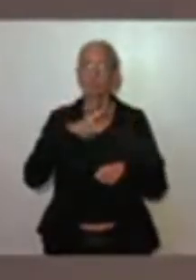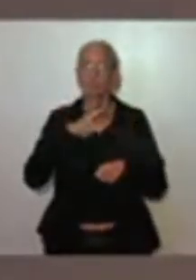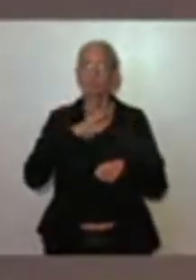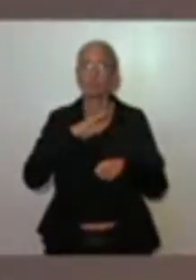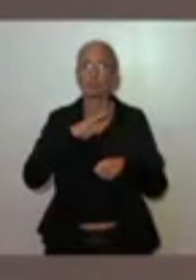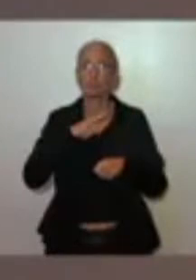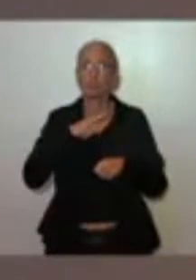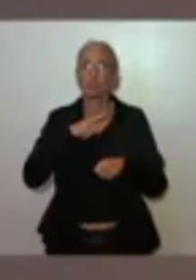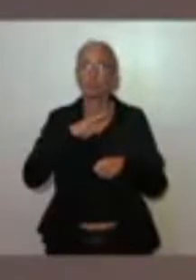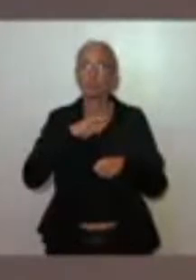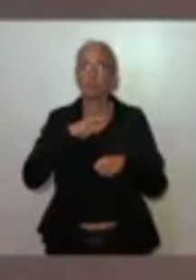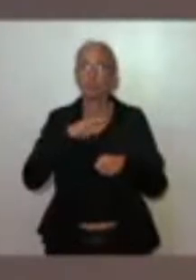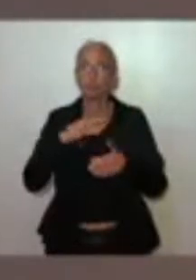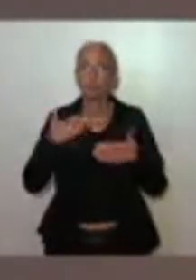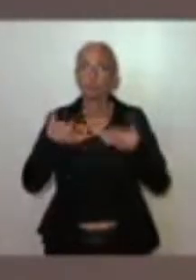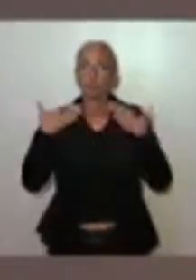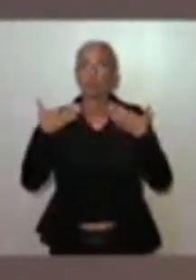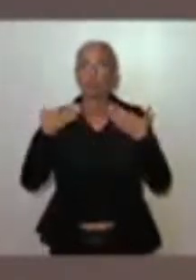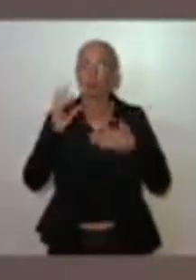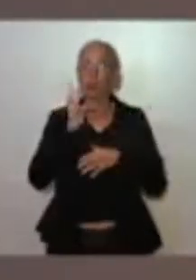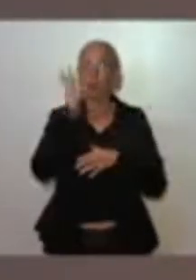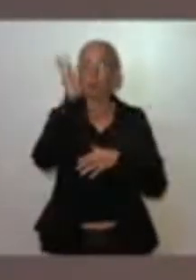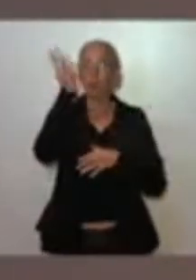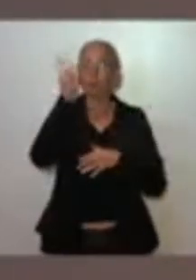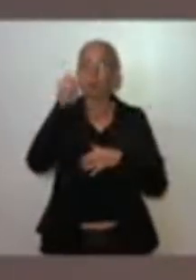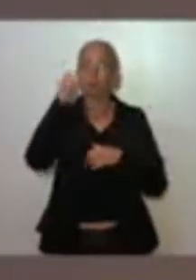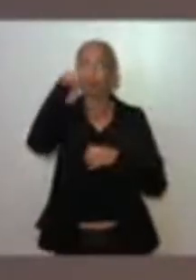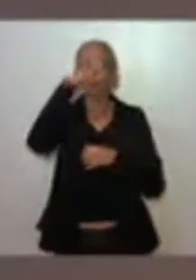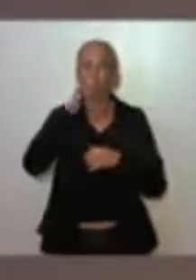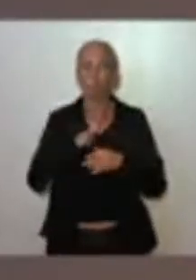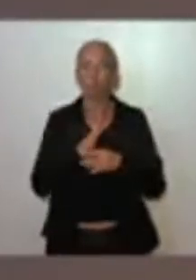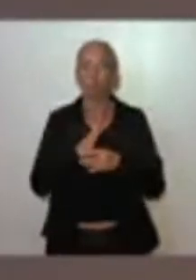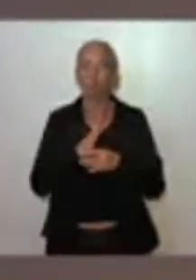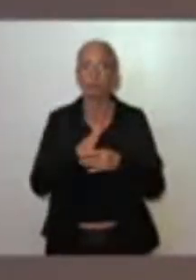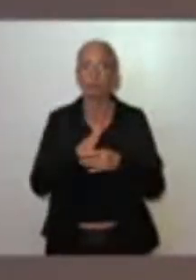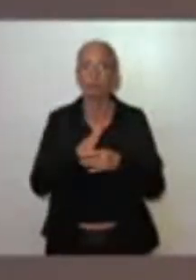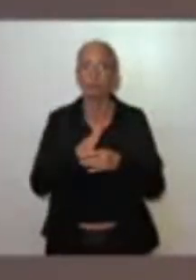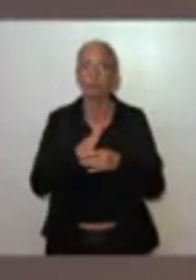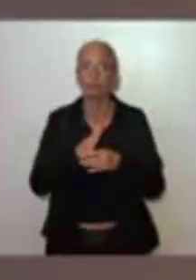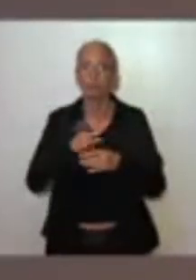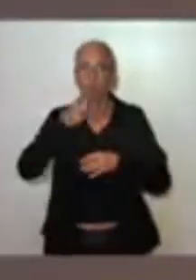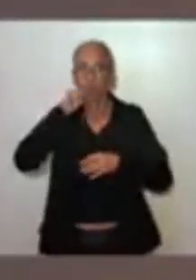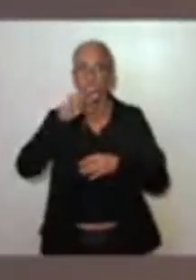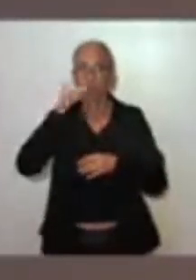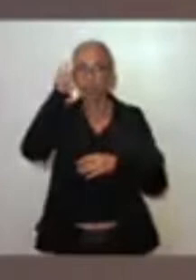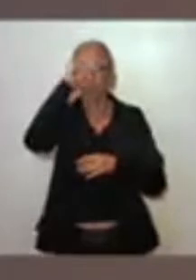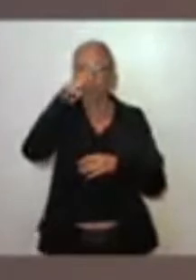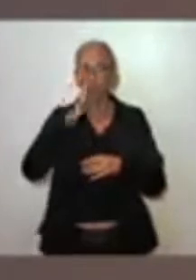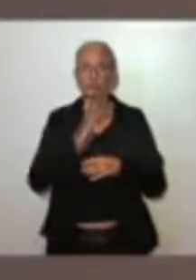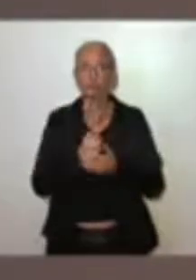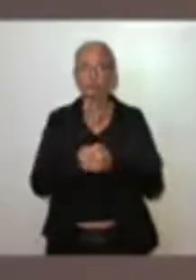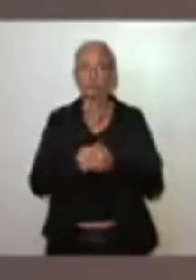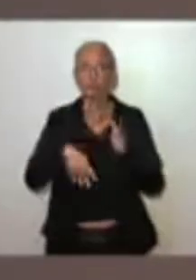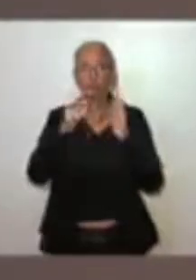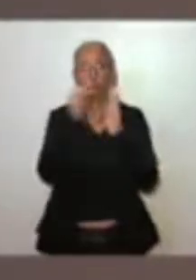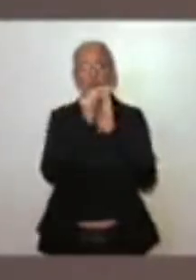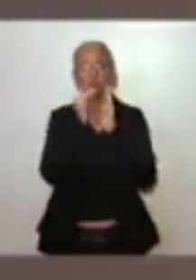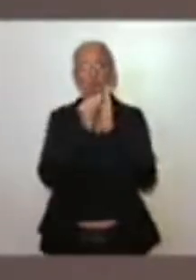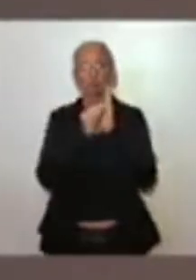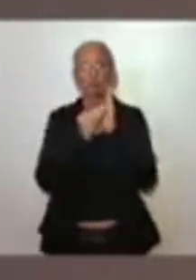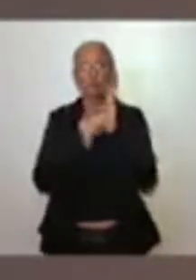vai entrar que tá o futuro do Brasil e a grandeza que nós queremos para o Brasil porque a tua minha lista